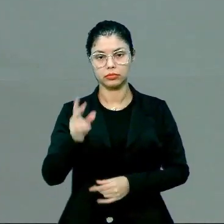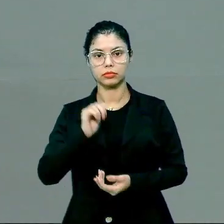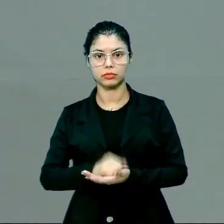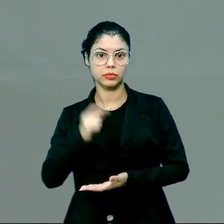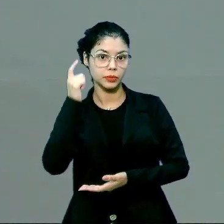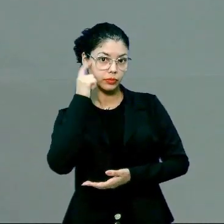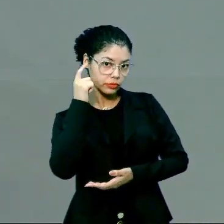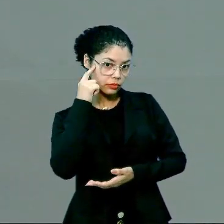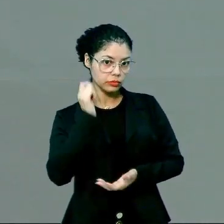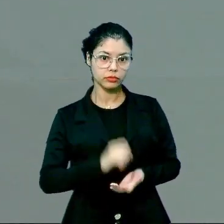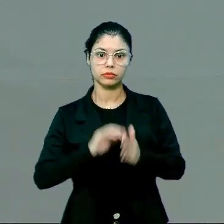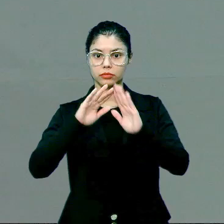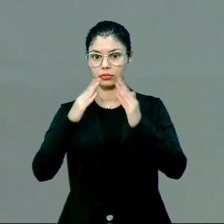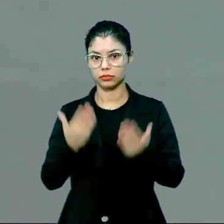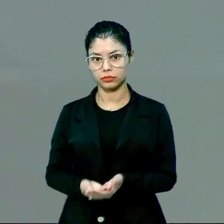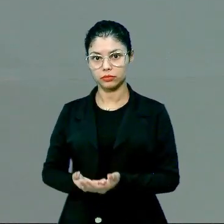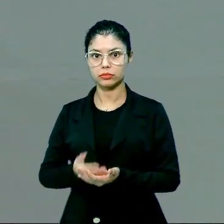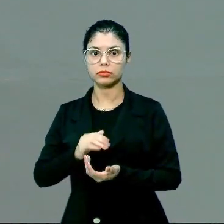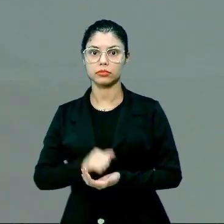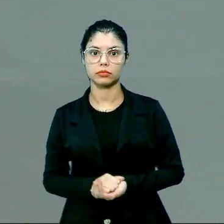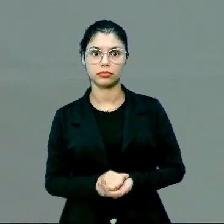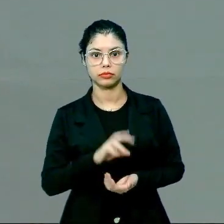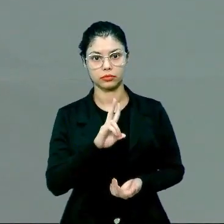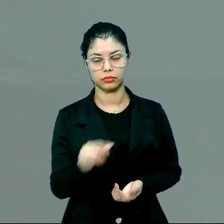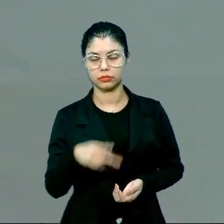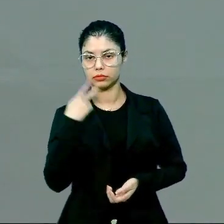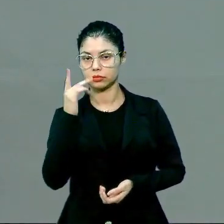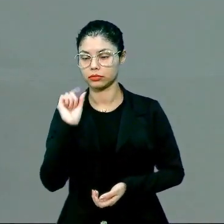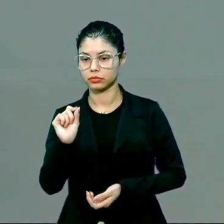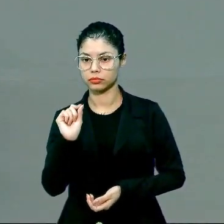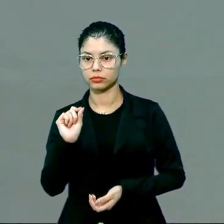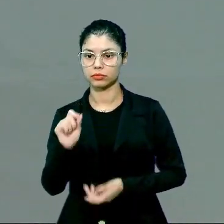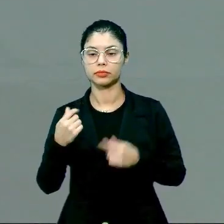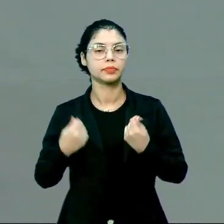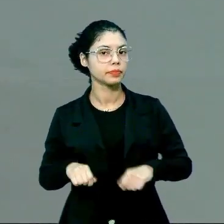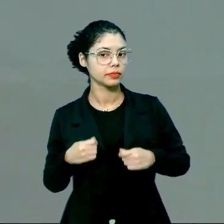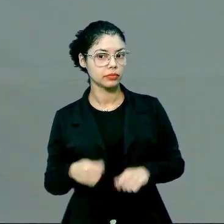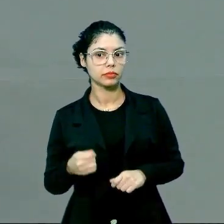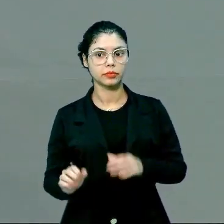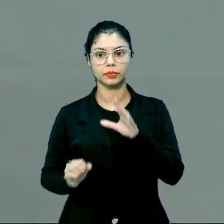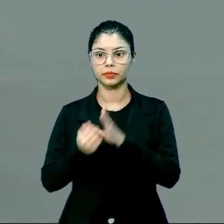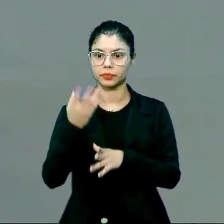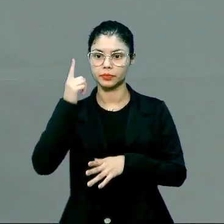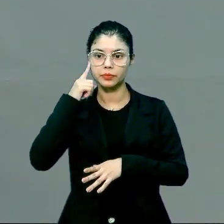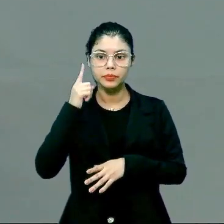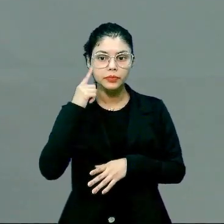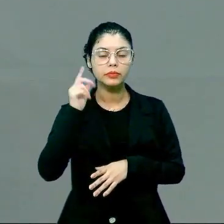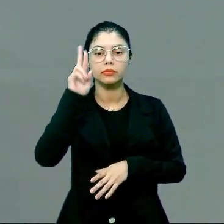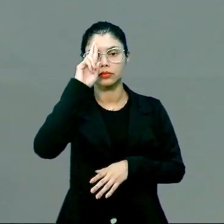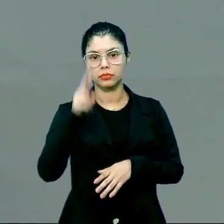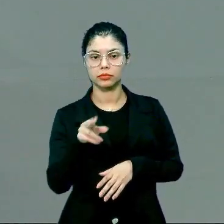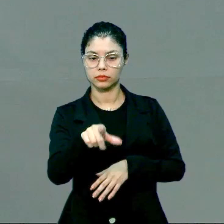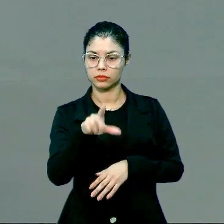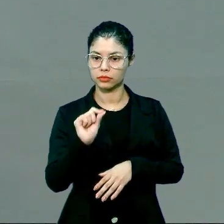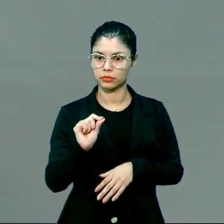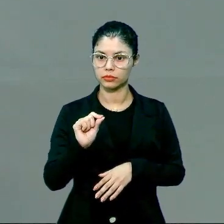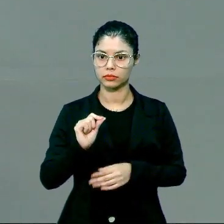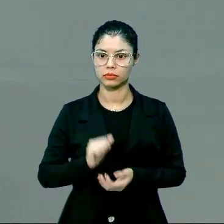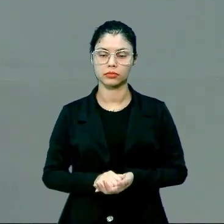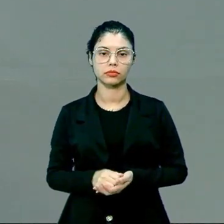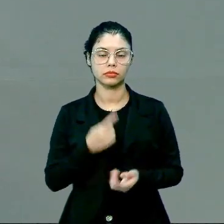esse pensamento da escola de Frankfurt, ele vai dizer o seguinte: nós precisamos criar uma razão alternativa, que é a